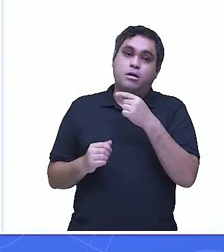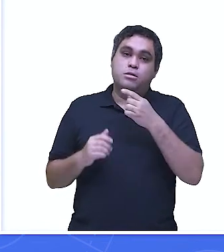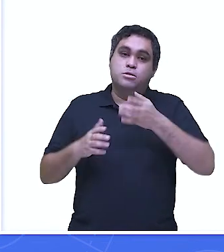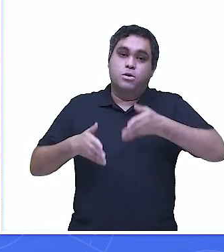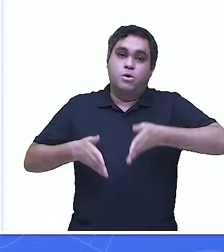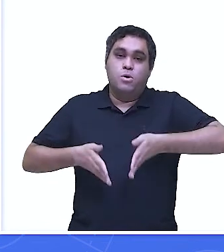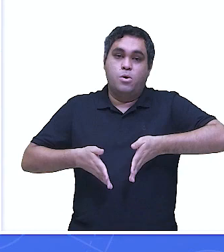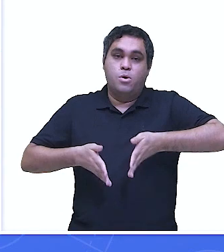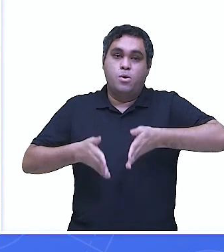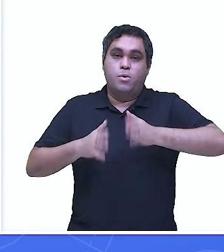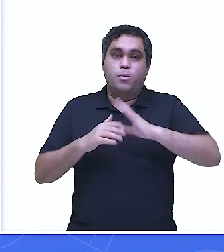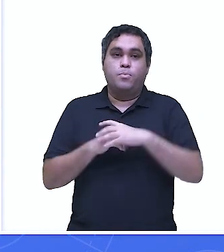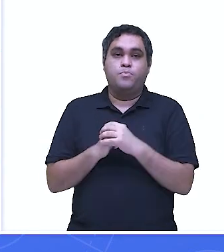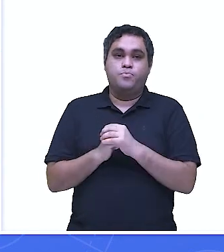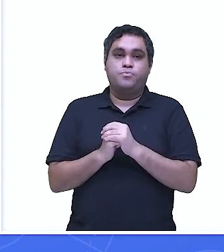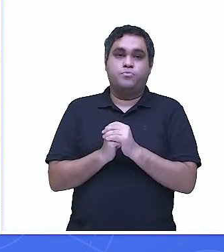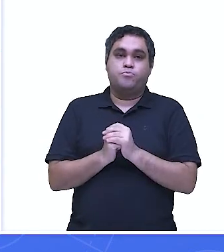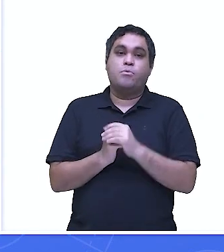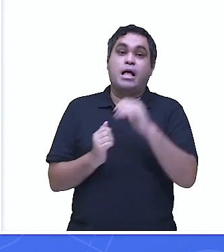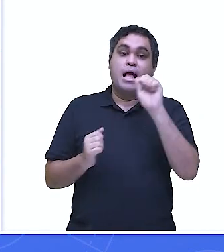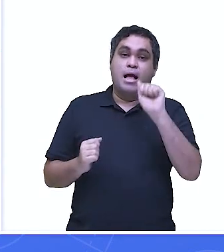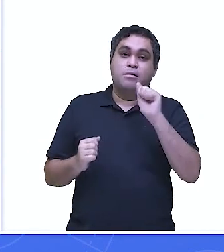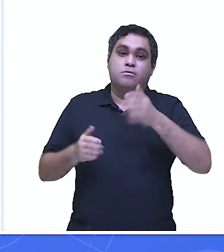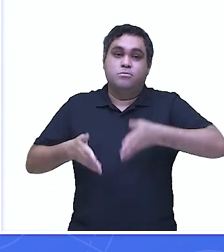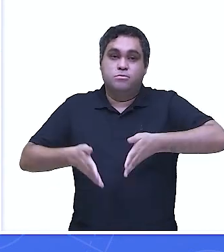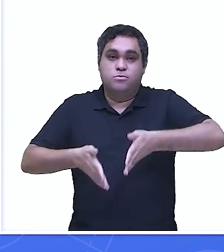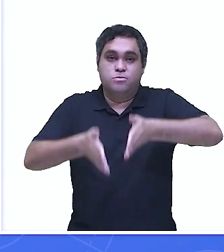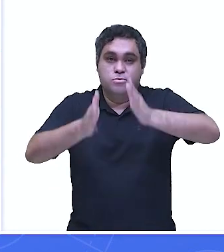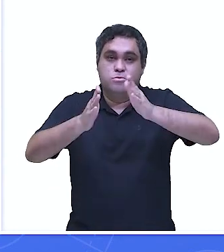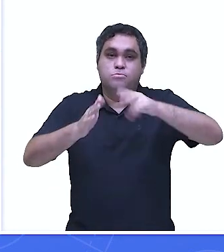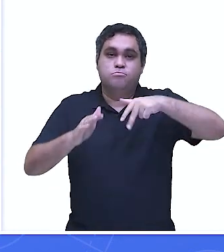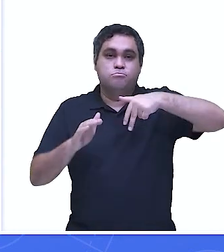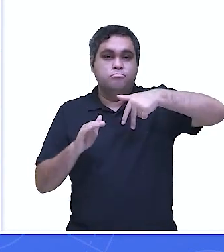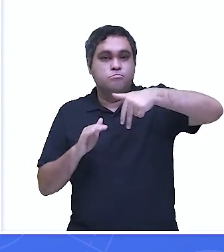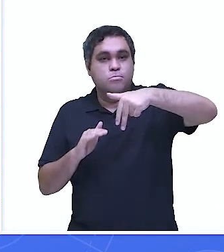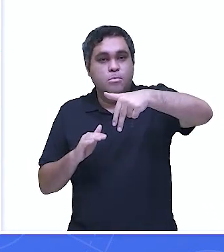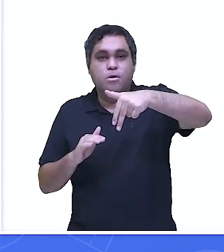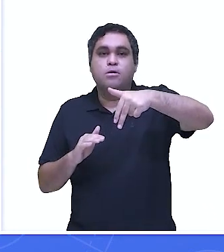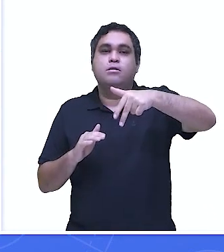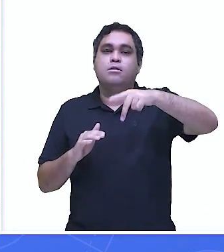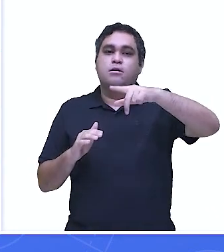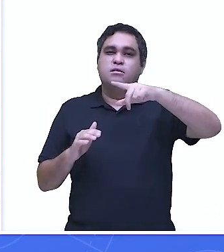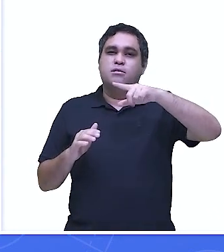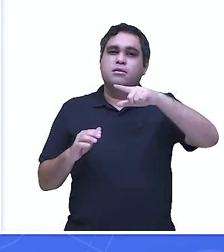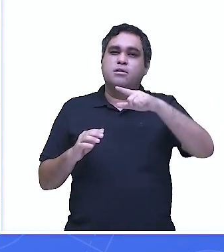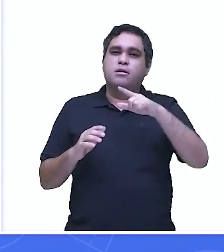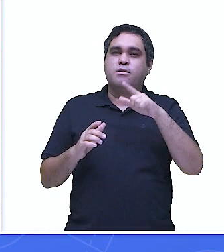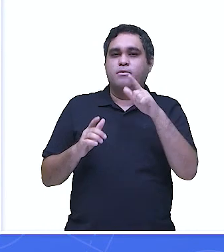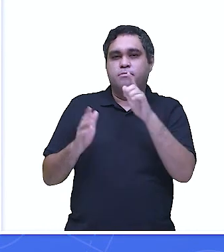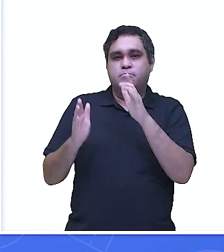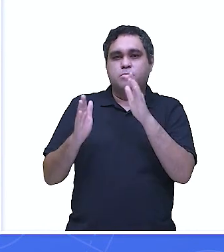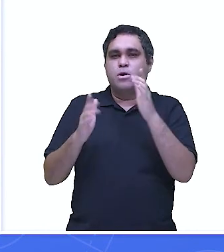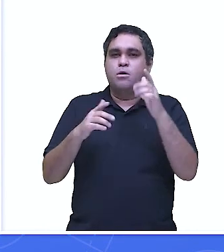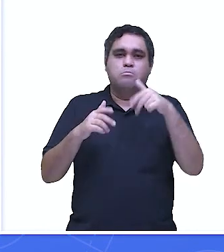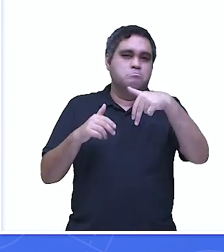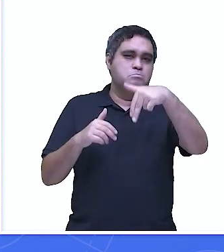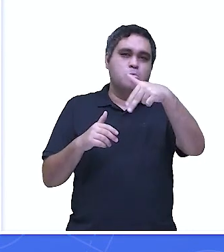Forest fica localizado entre Theodore Roosevelt Memorial Hall and the Warburg Hall.